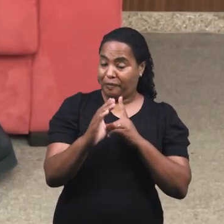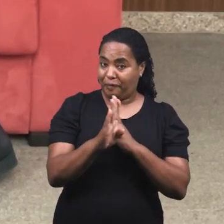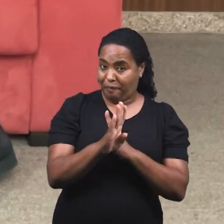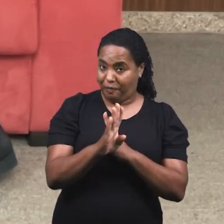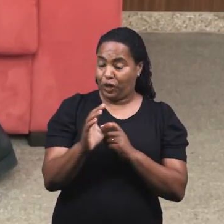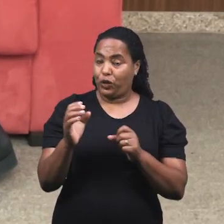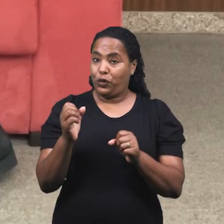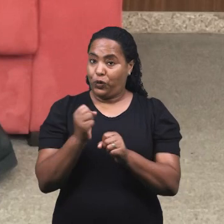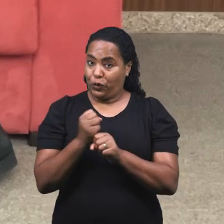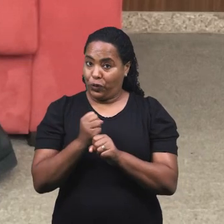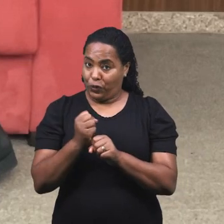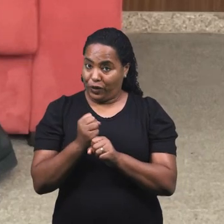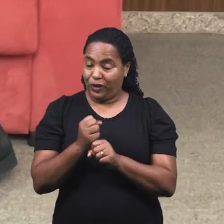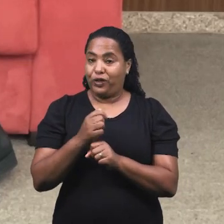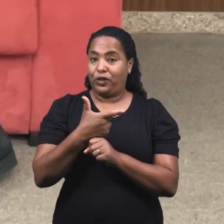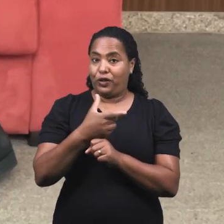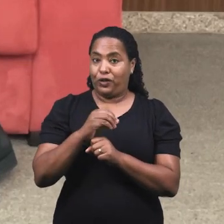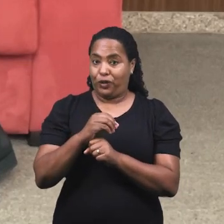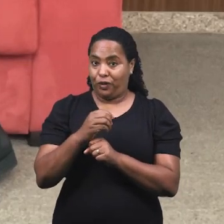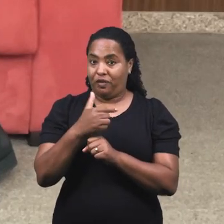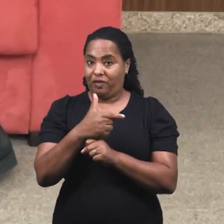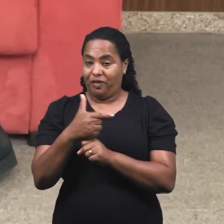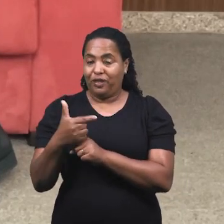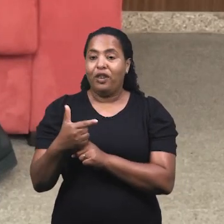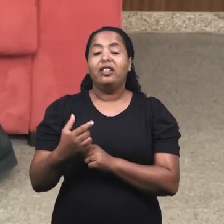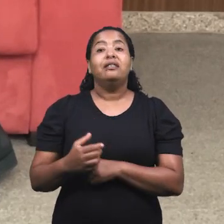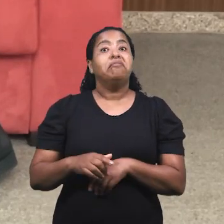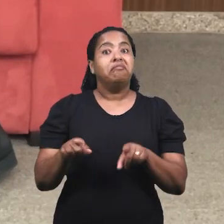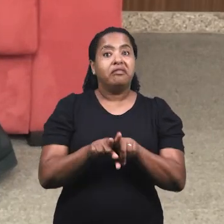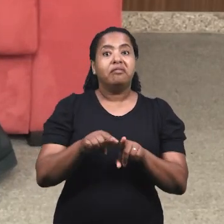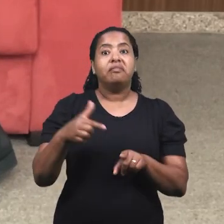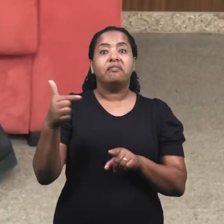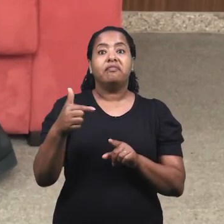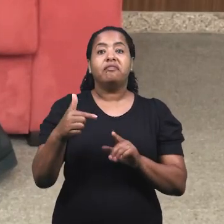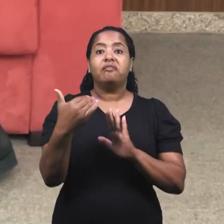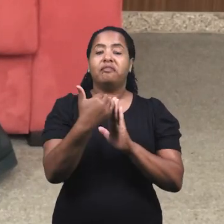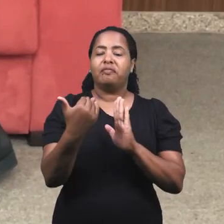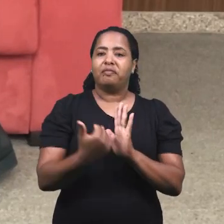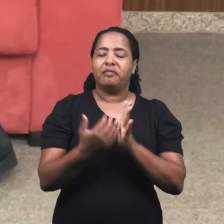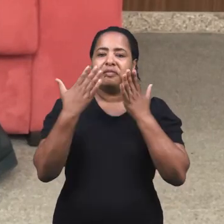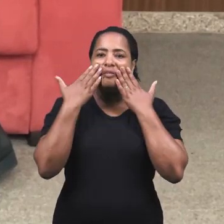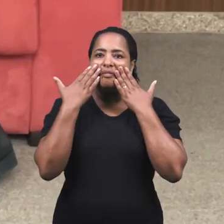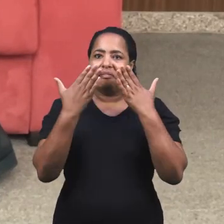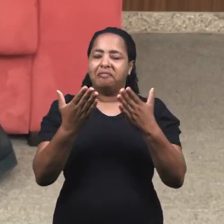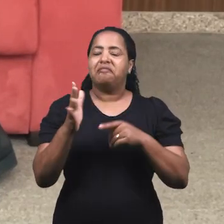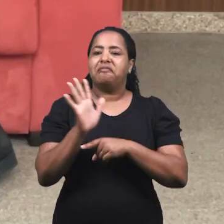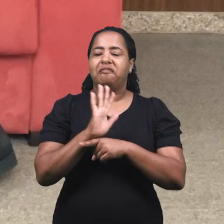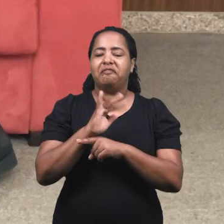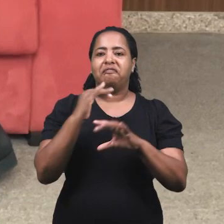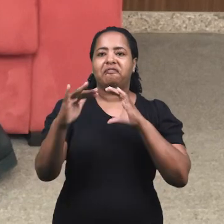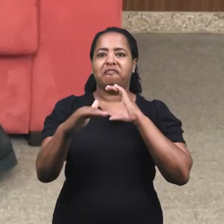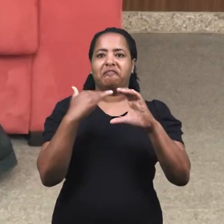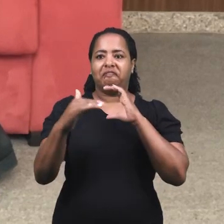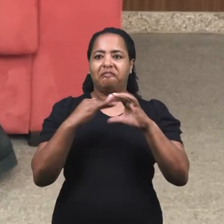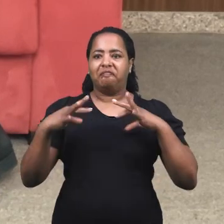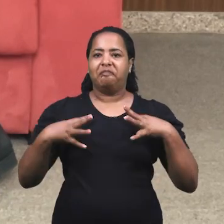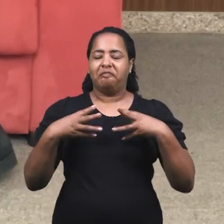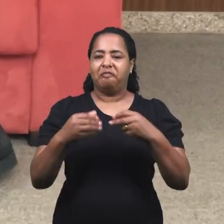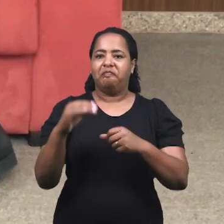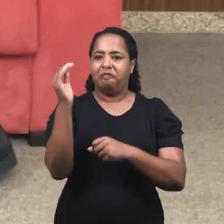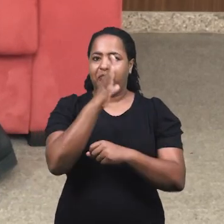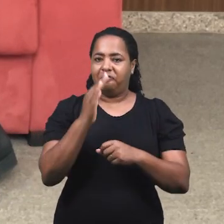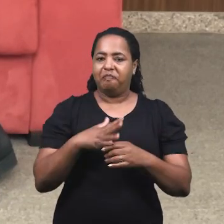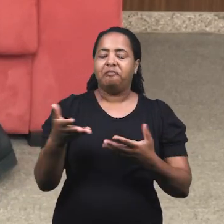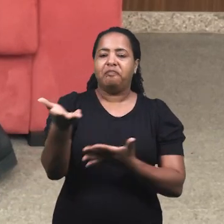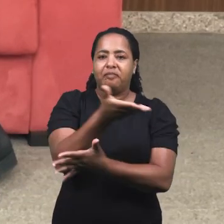ano, que tivemos hoje pela manhã, e o nosso segundo programa, onde apresentamos os vídeos que recebemos de todo o Brasil, com a